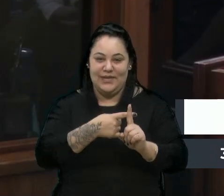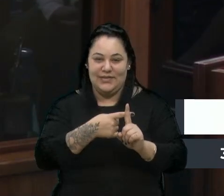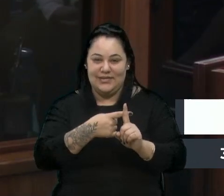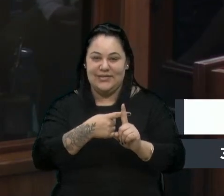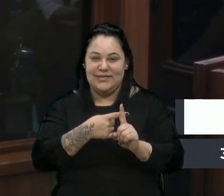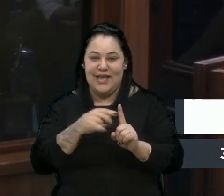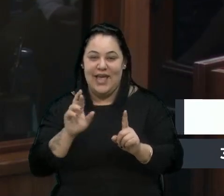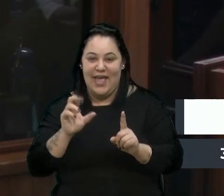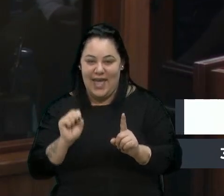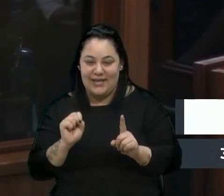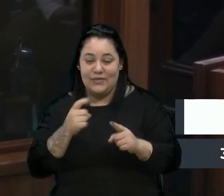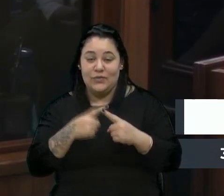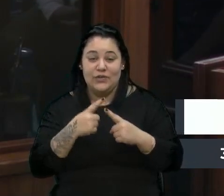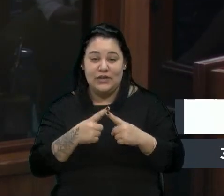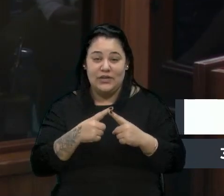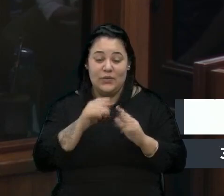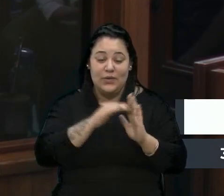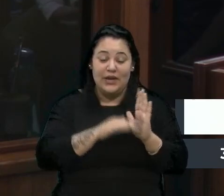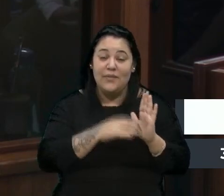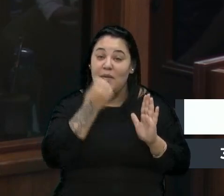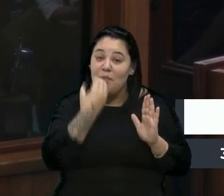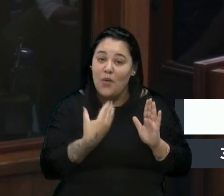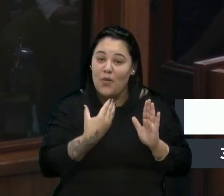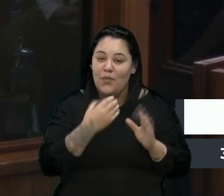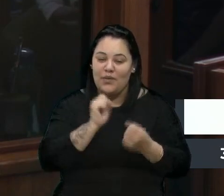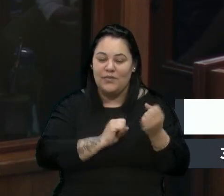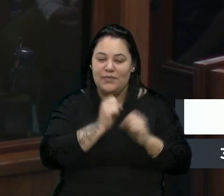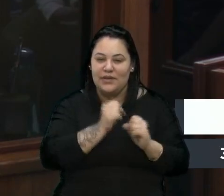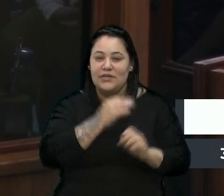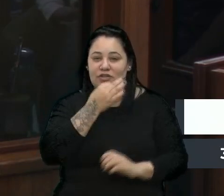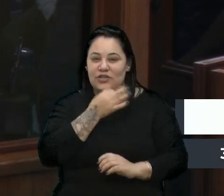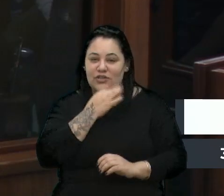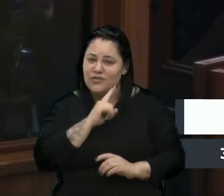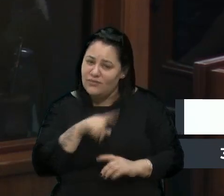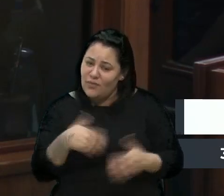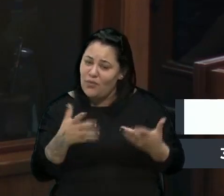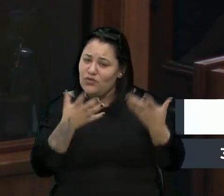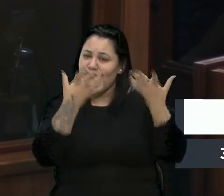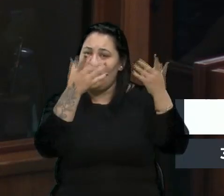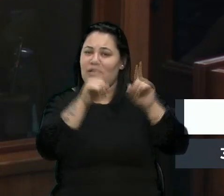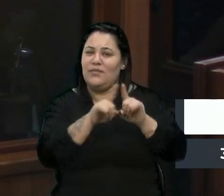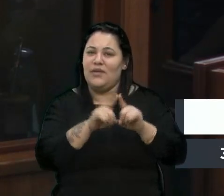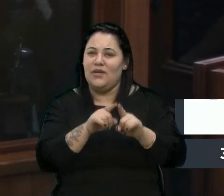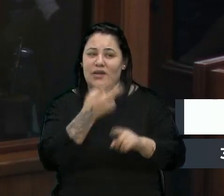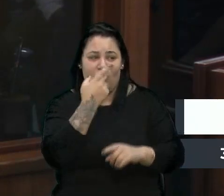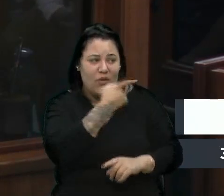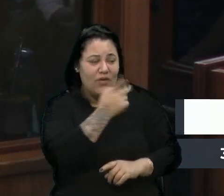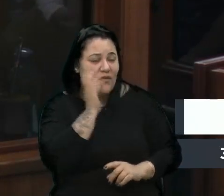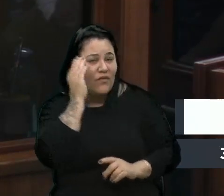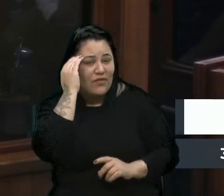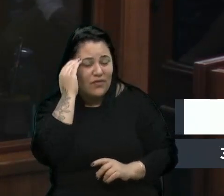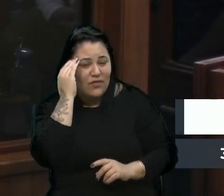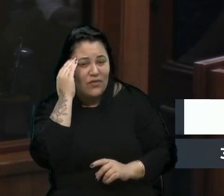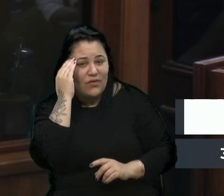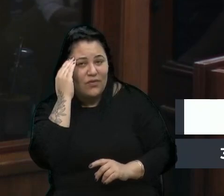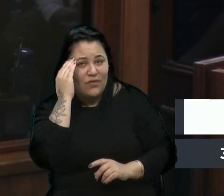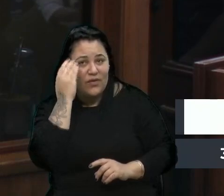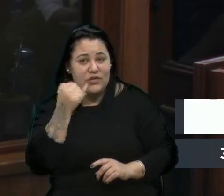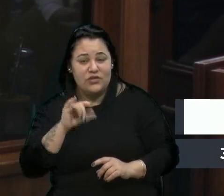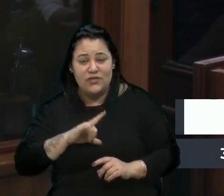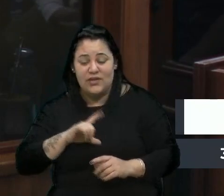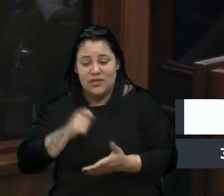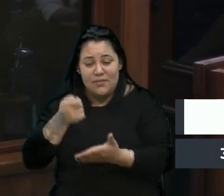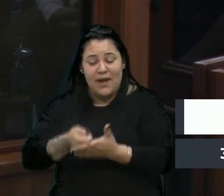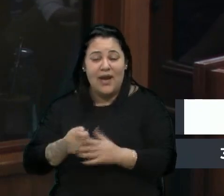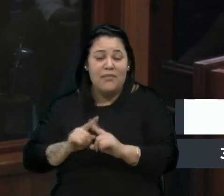as empresas de Caxias do Sul. Vamos fomentar, e como disse o Felipe, mesmo se tivesse contrapartida que não tem, era um investimento. A sua